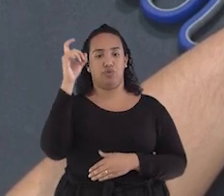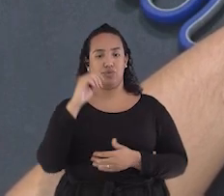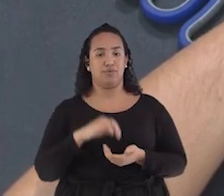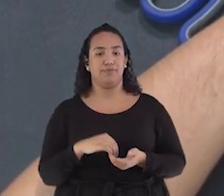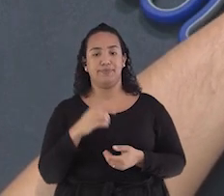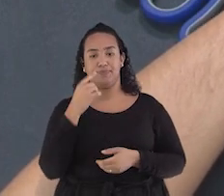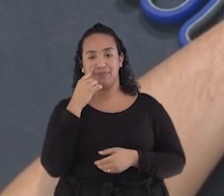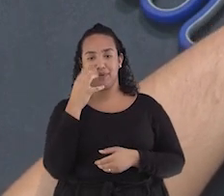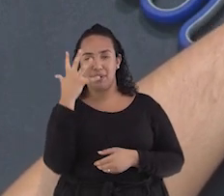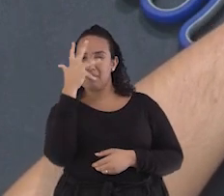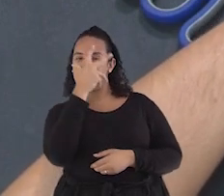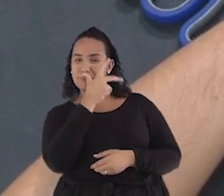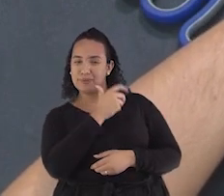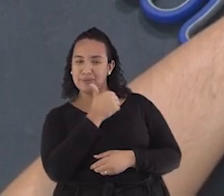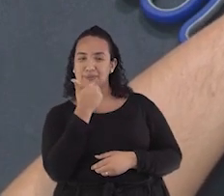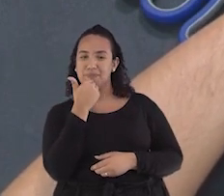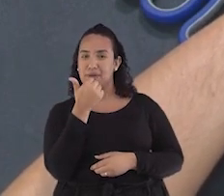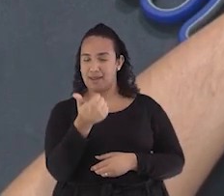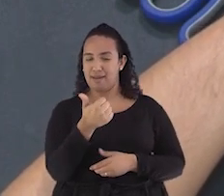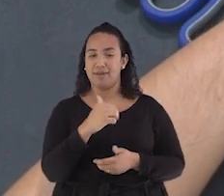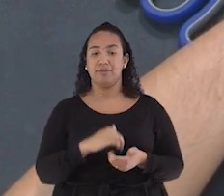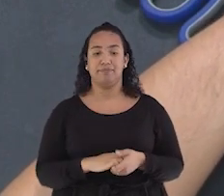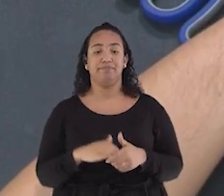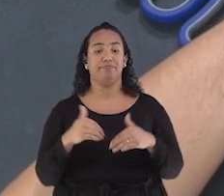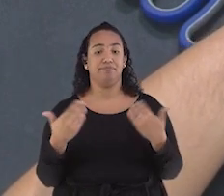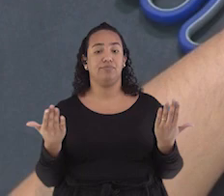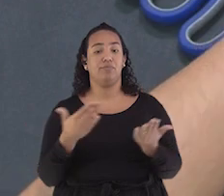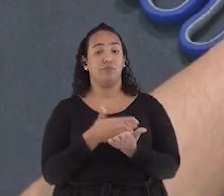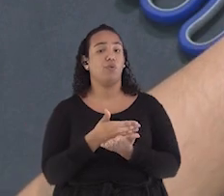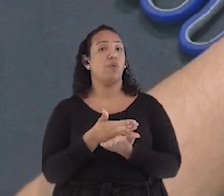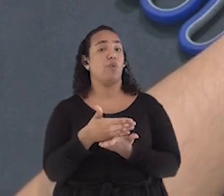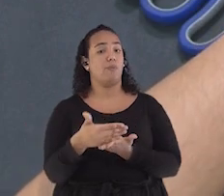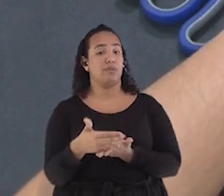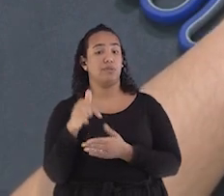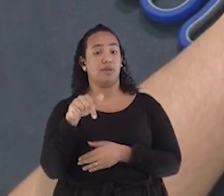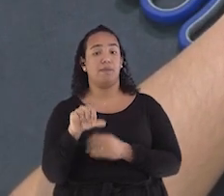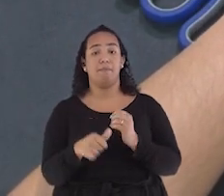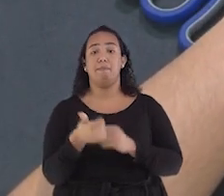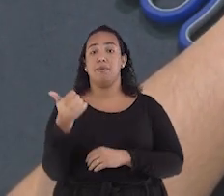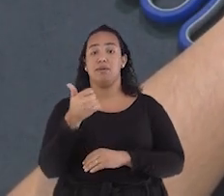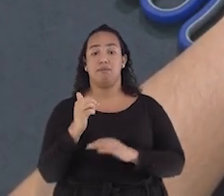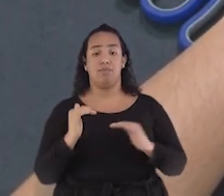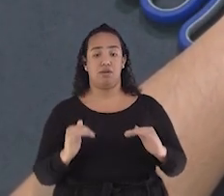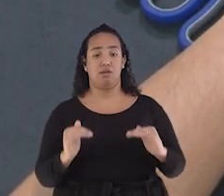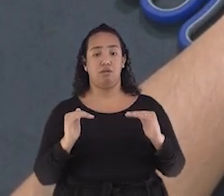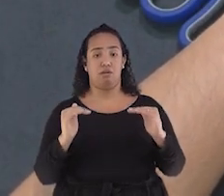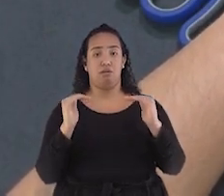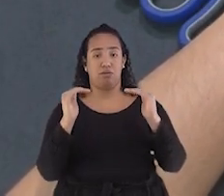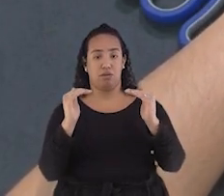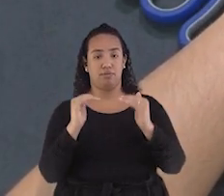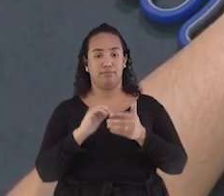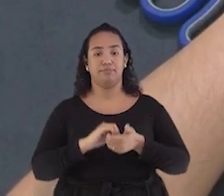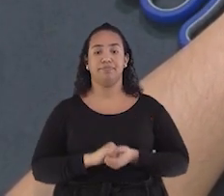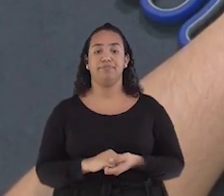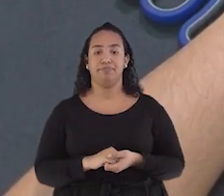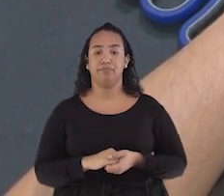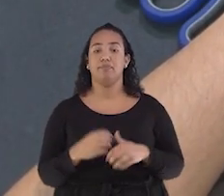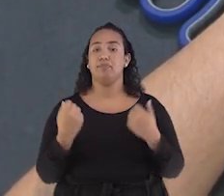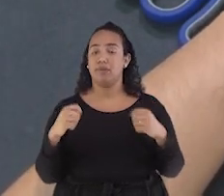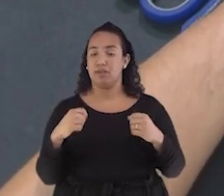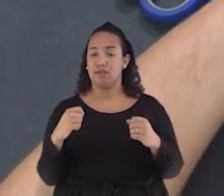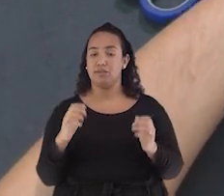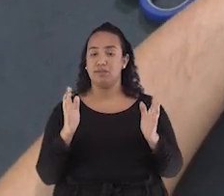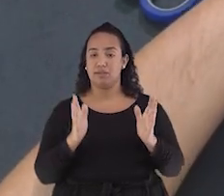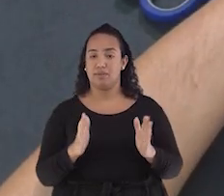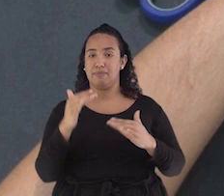topo. Ele fica mais bonito de ver, né? Então vamos começar fazendo a nossa primeira camada. A gente